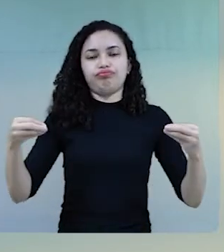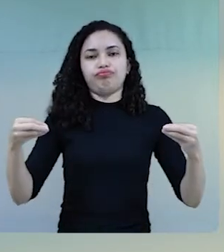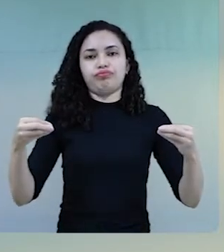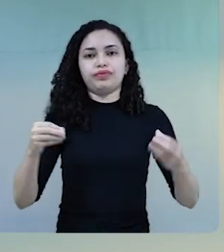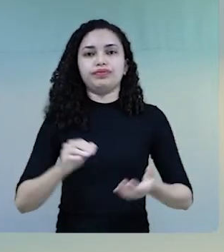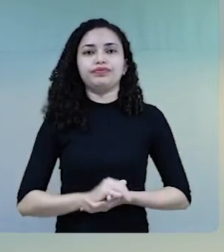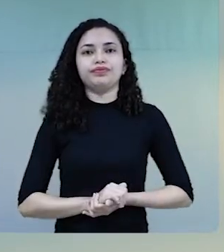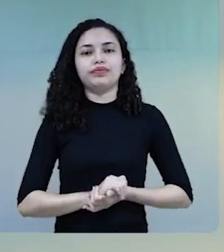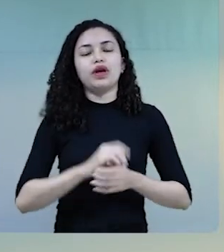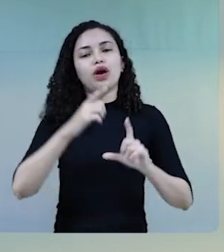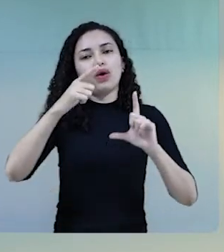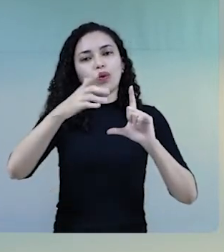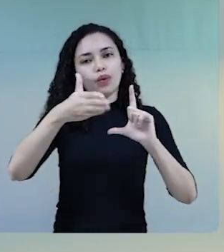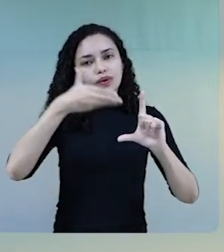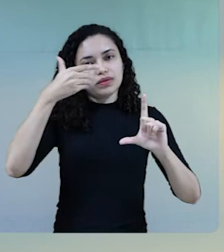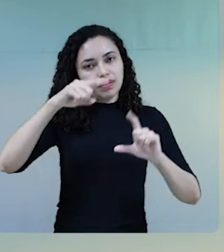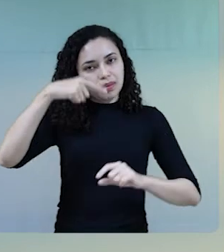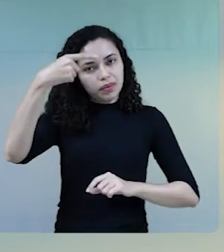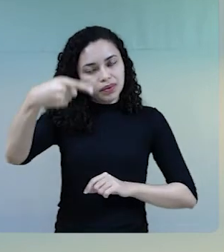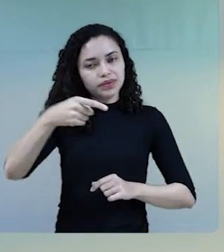slide.